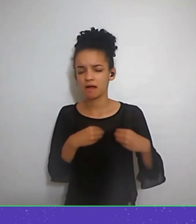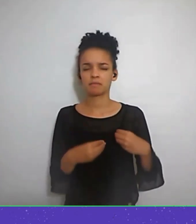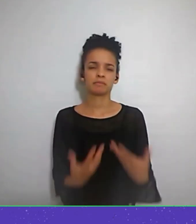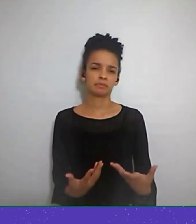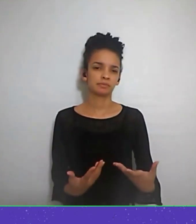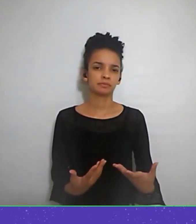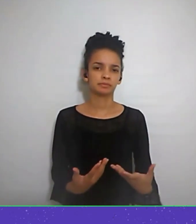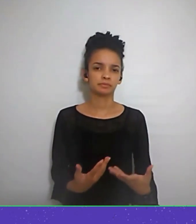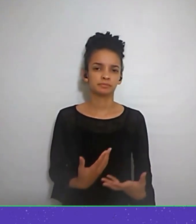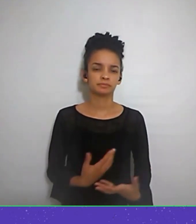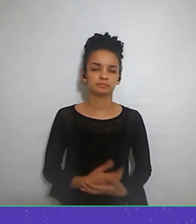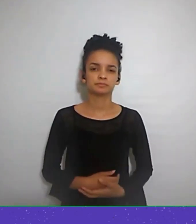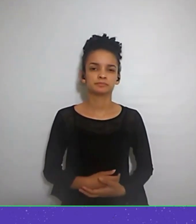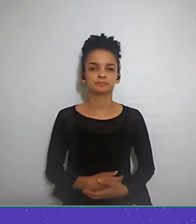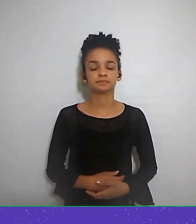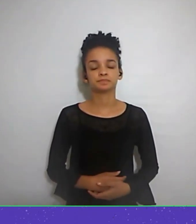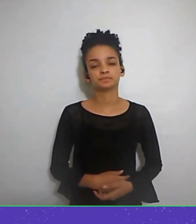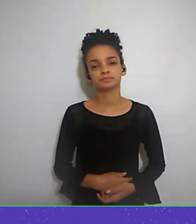Irmãos, quem dos dois